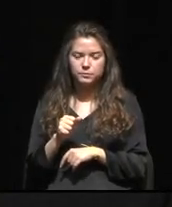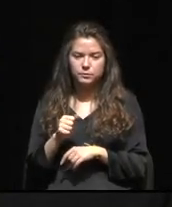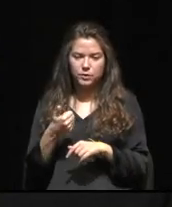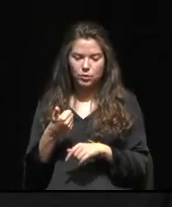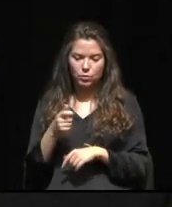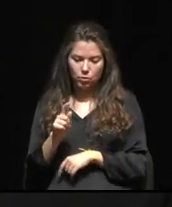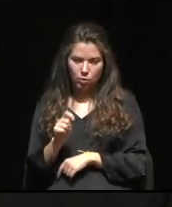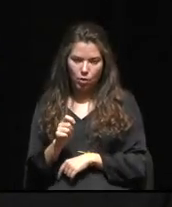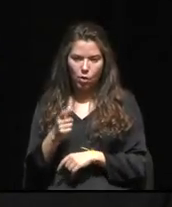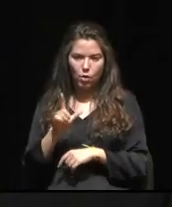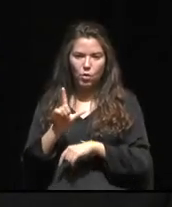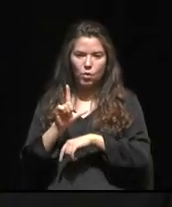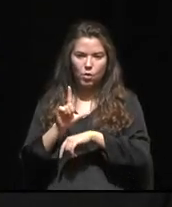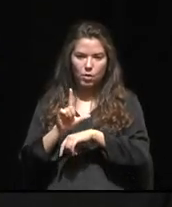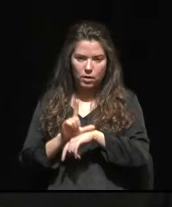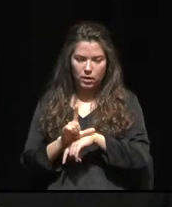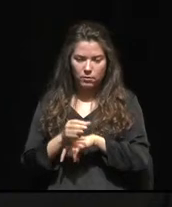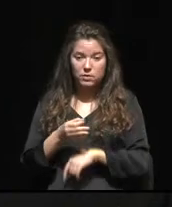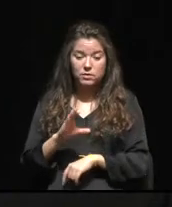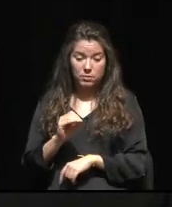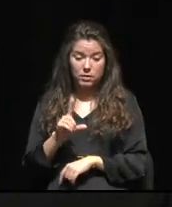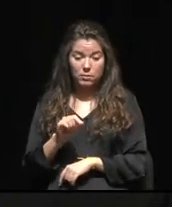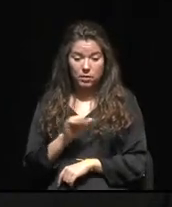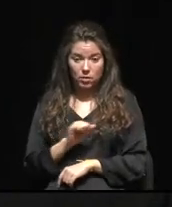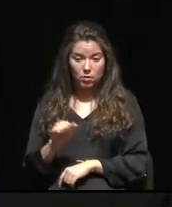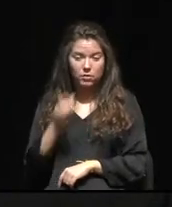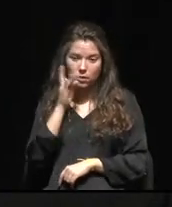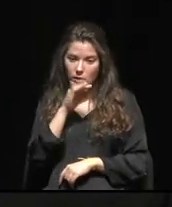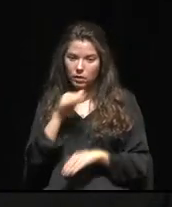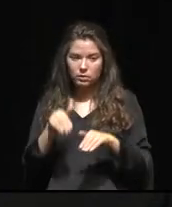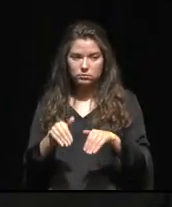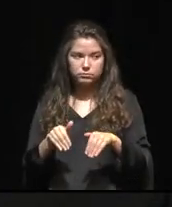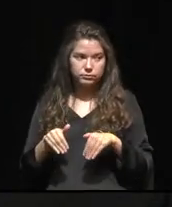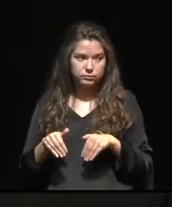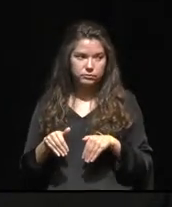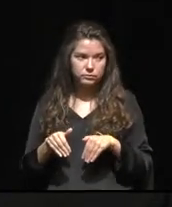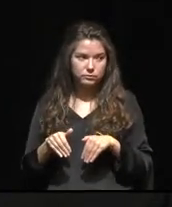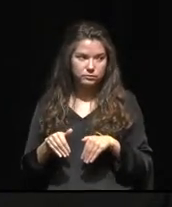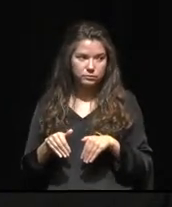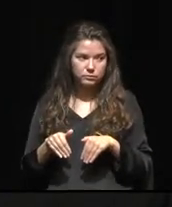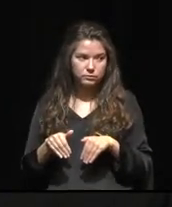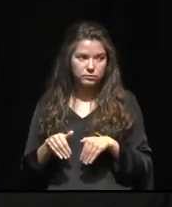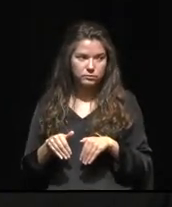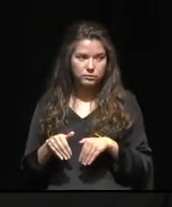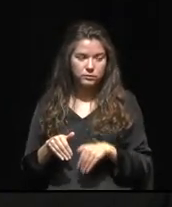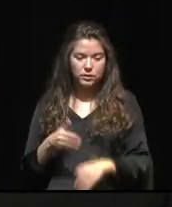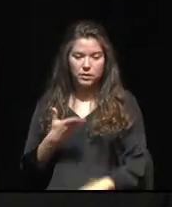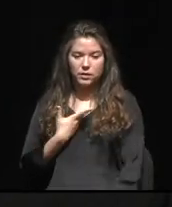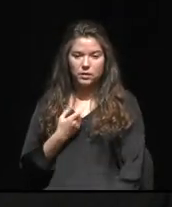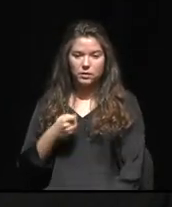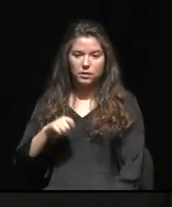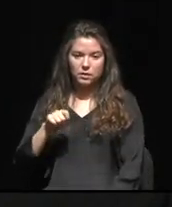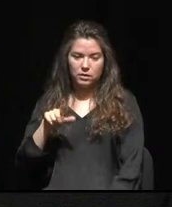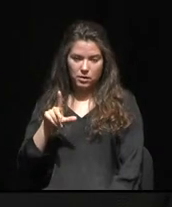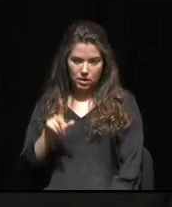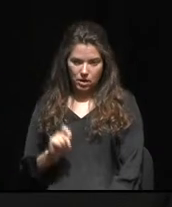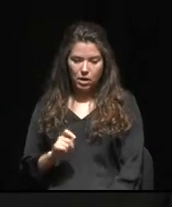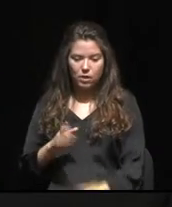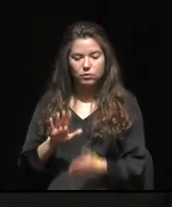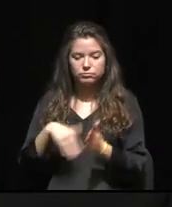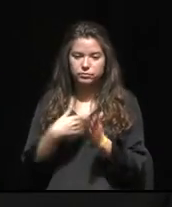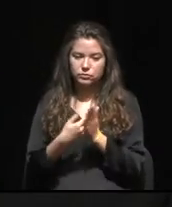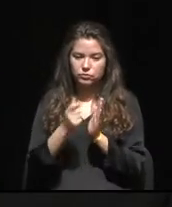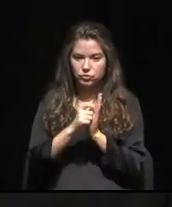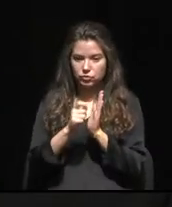pev PCP também contra quem se abstém Deputado Daniel serralha com declaração de voto